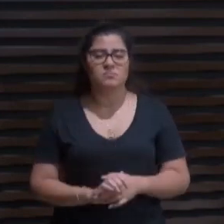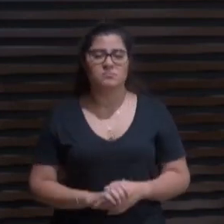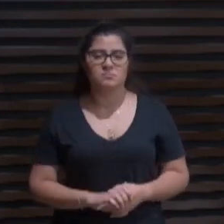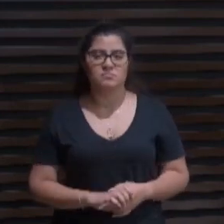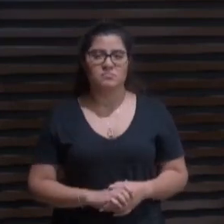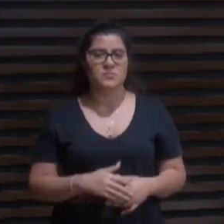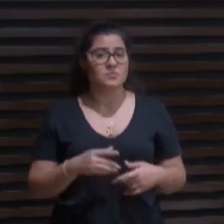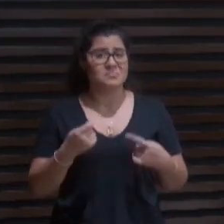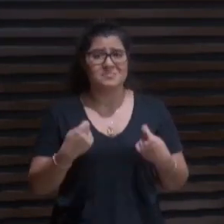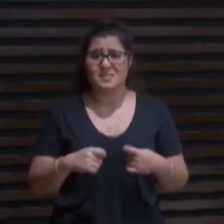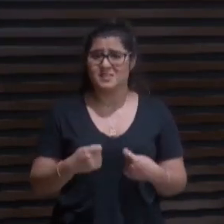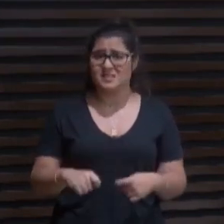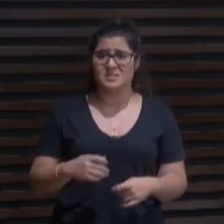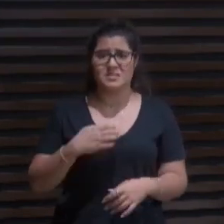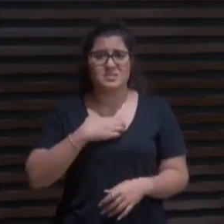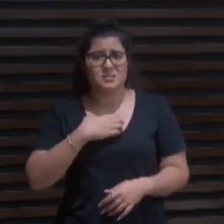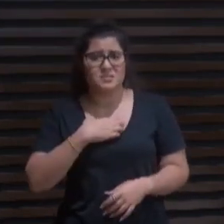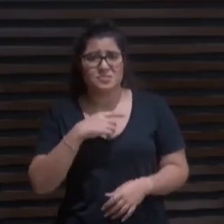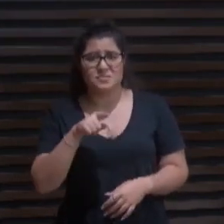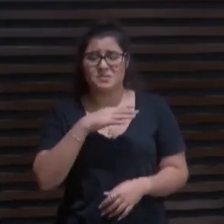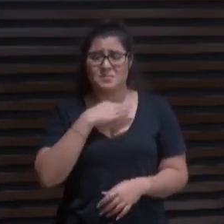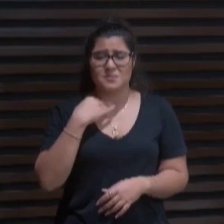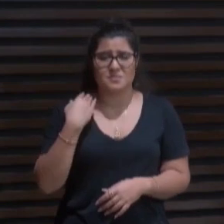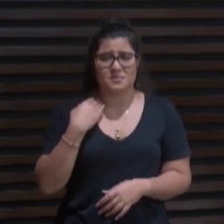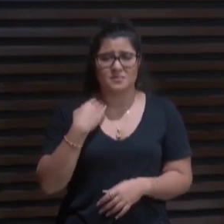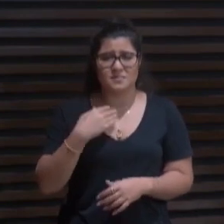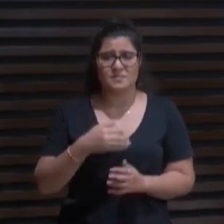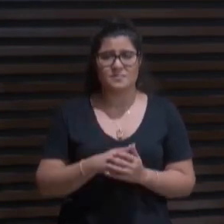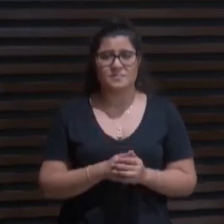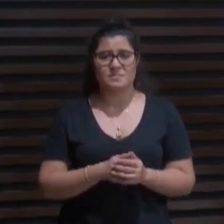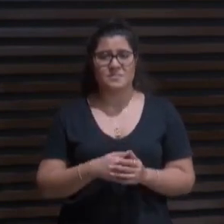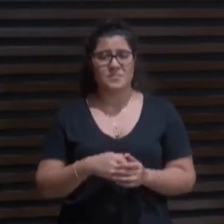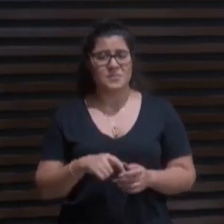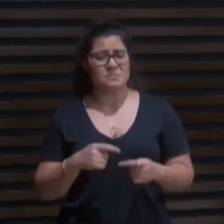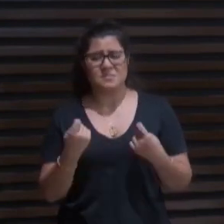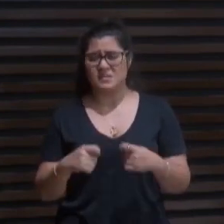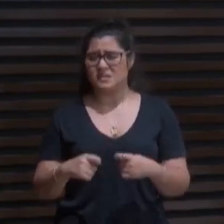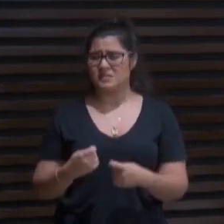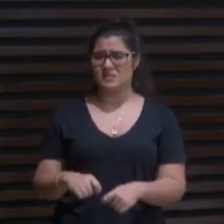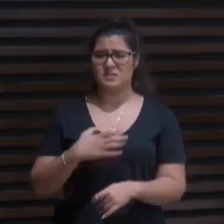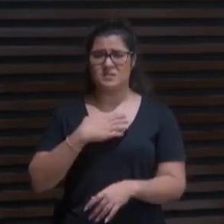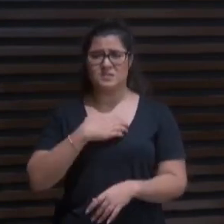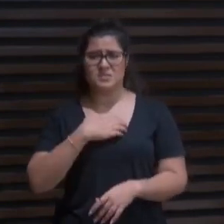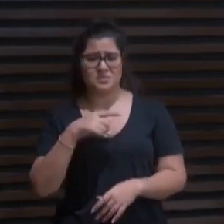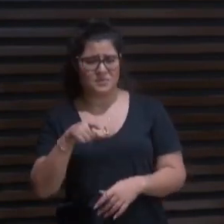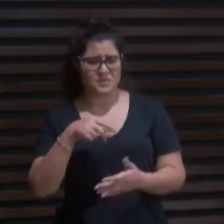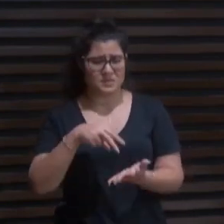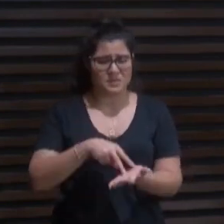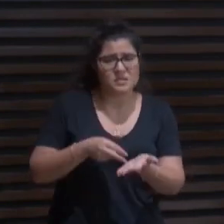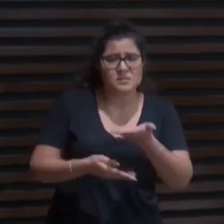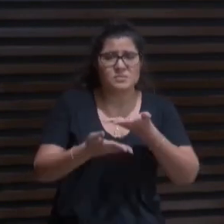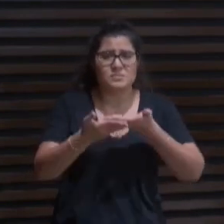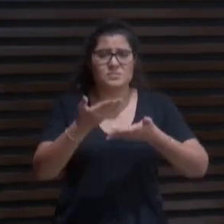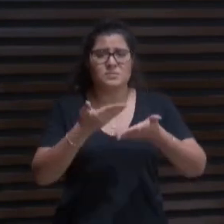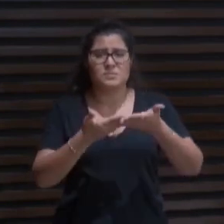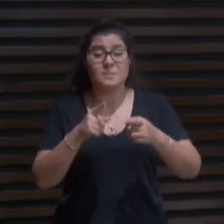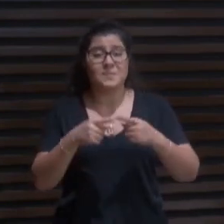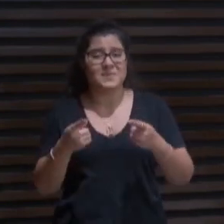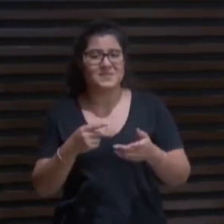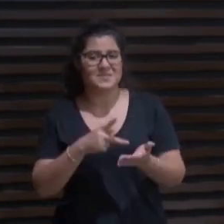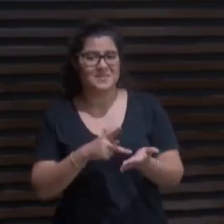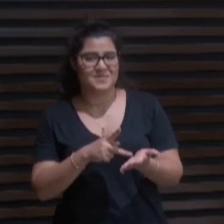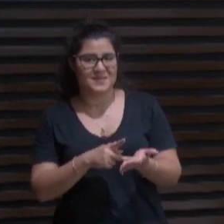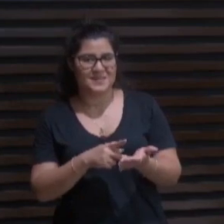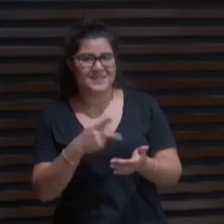precisa sentir que você morreu. Você não precisa sentir que você ressuscitou. Mas isso é uma verdade